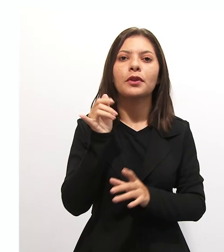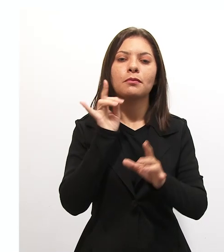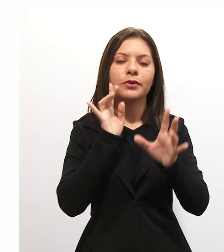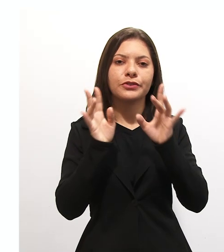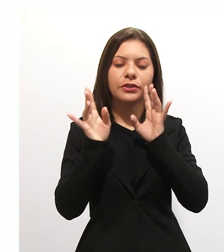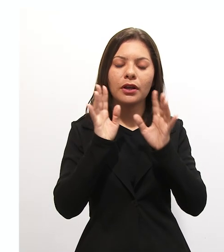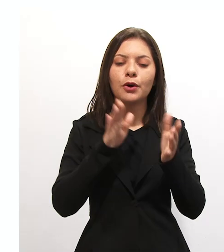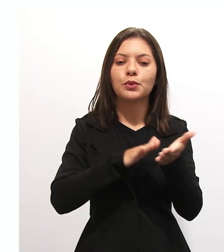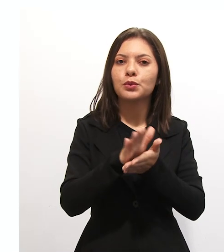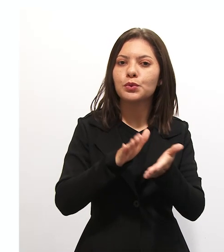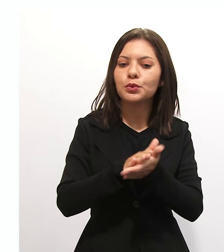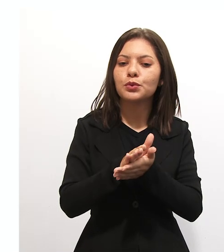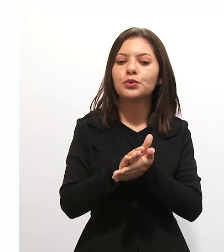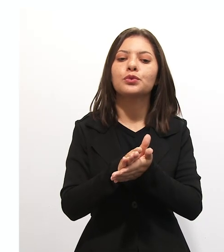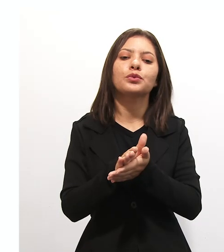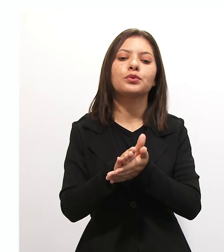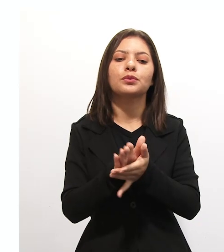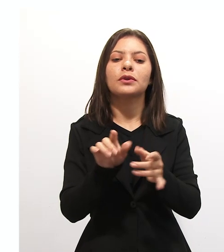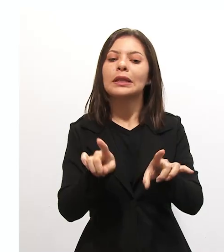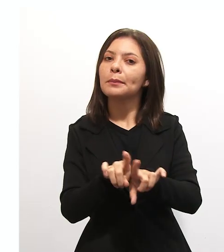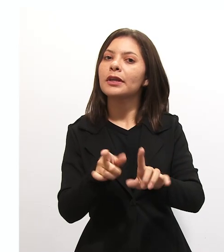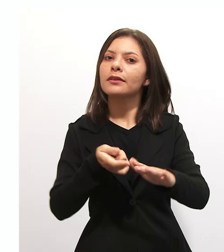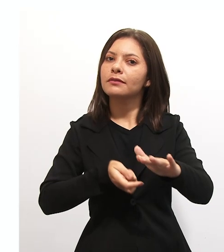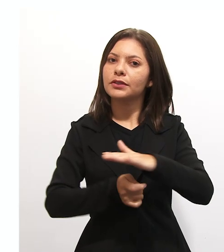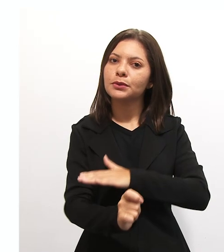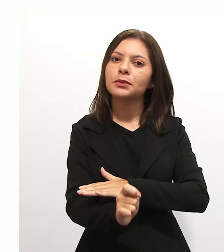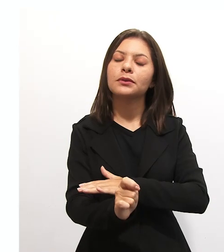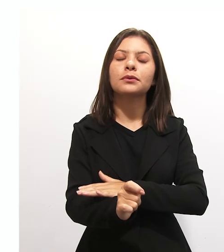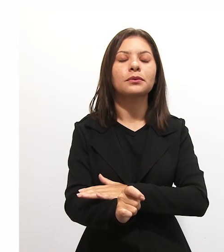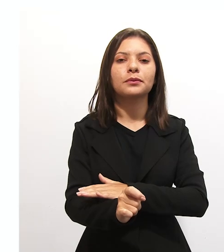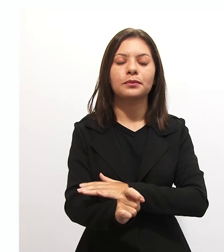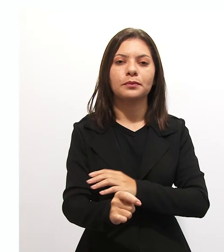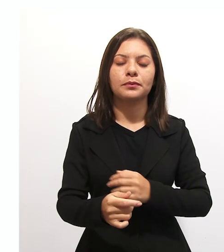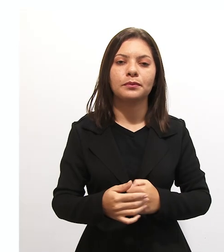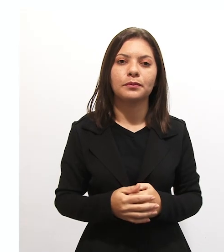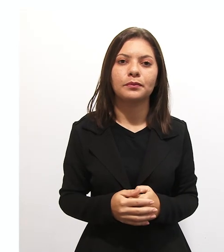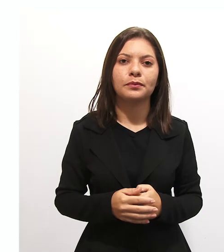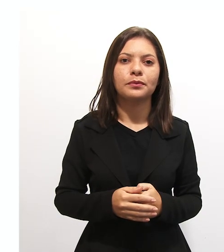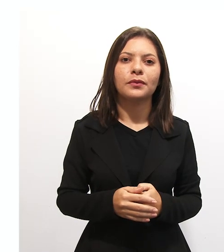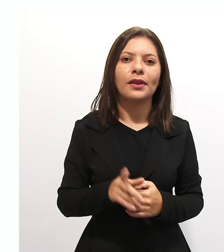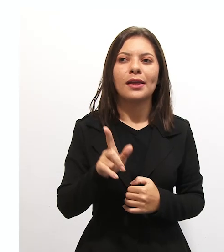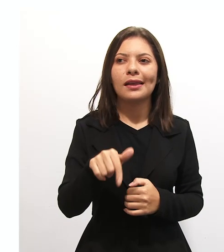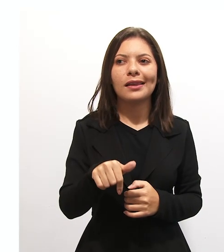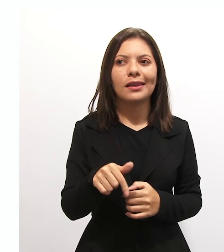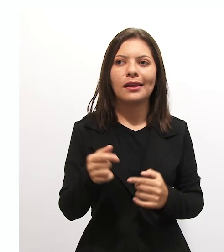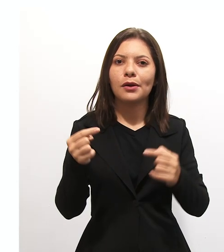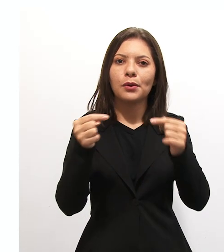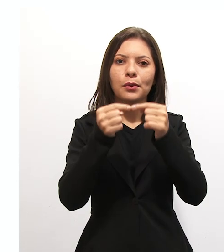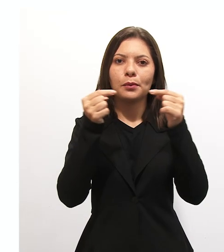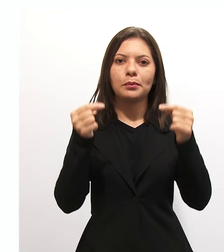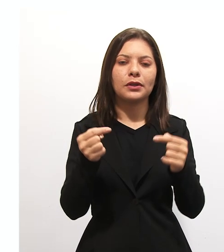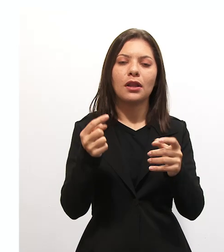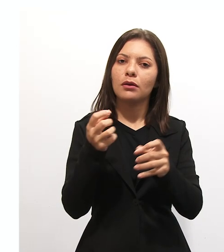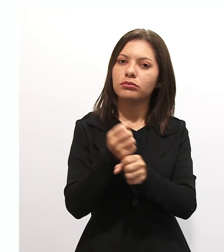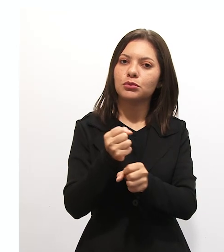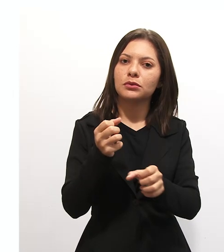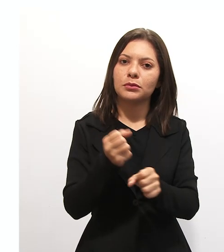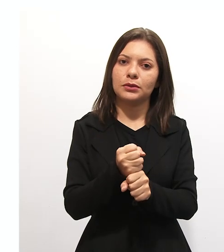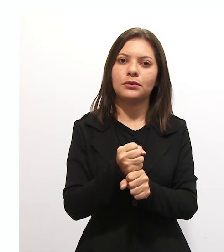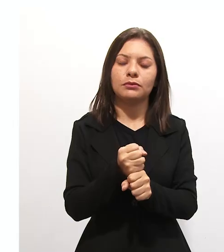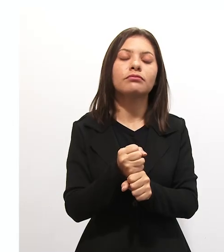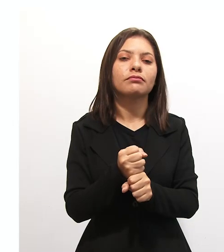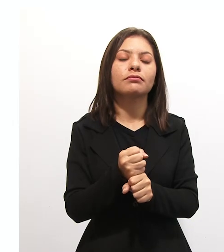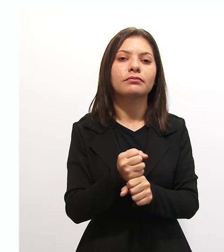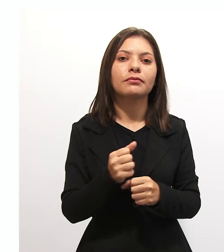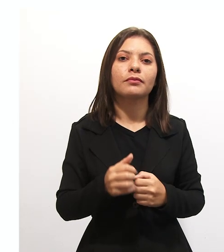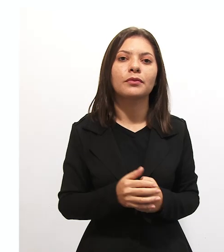custos operacionais, eles são todos relacionados ao orçamento, porque com